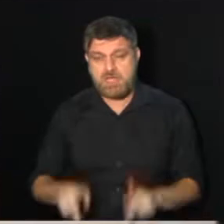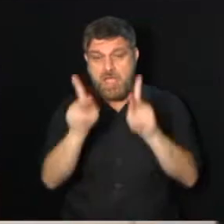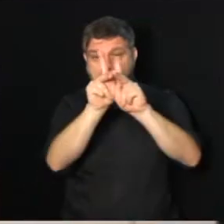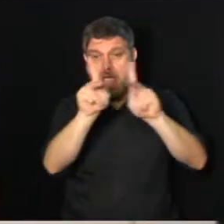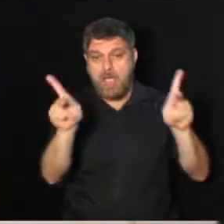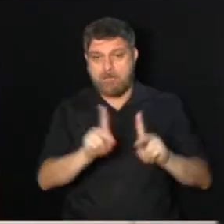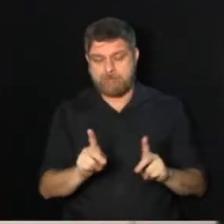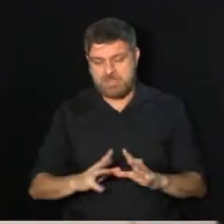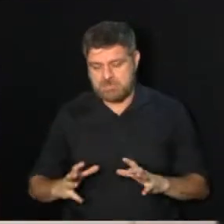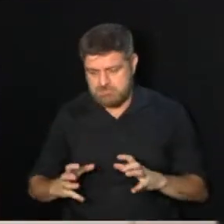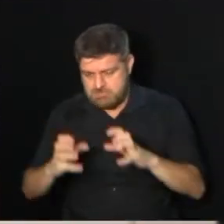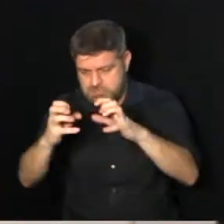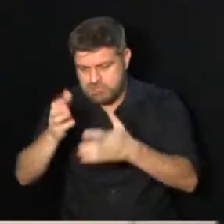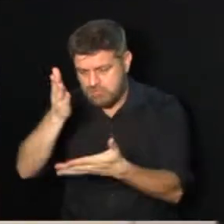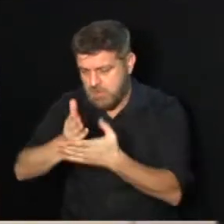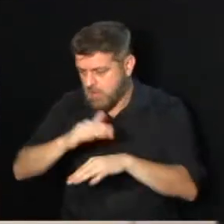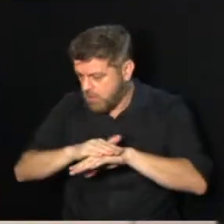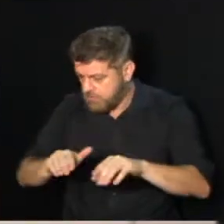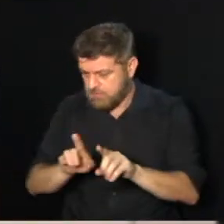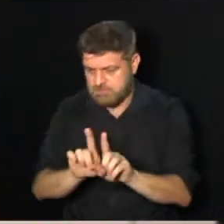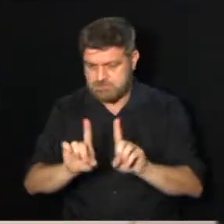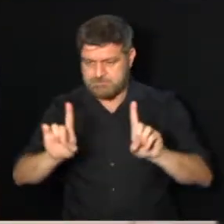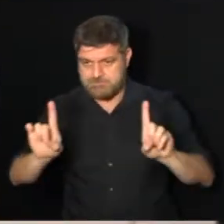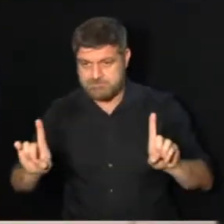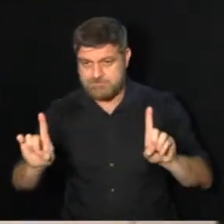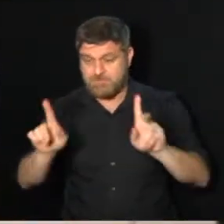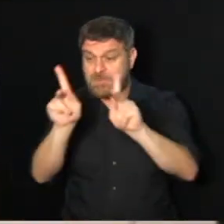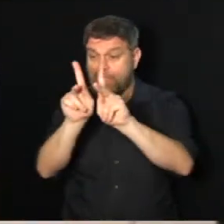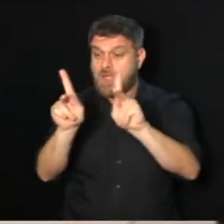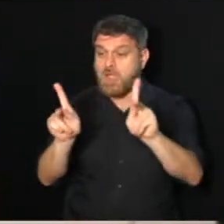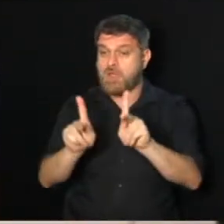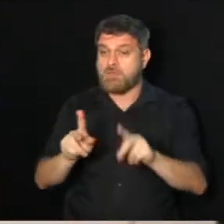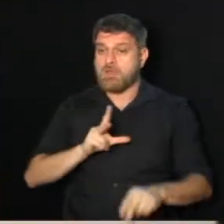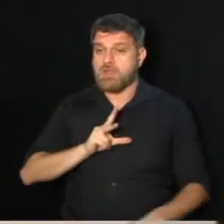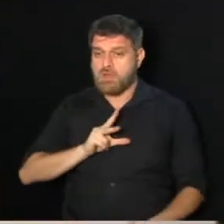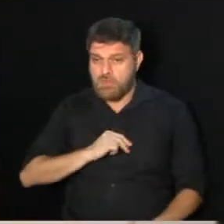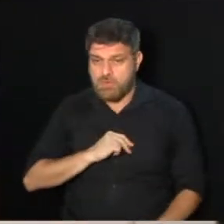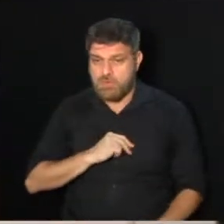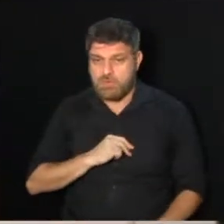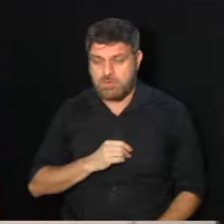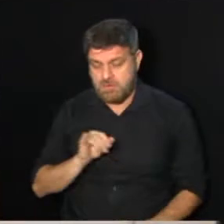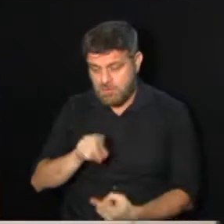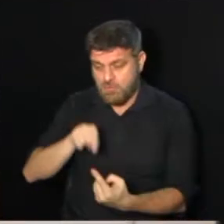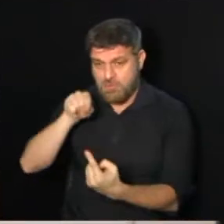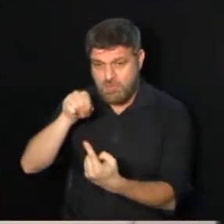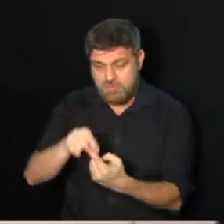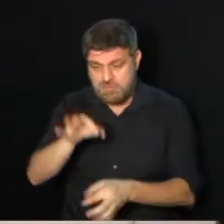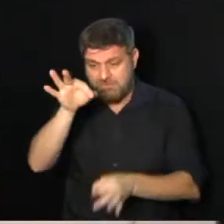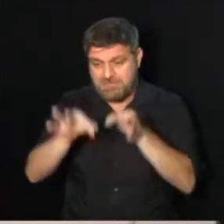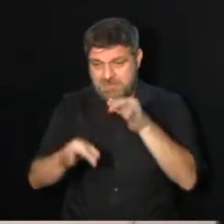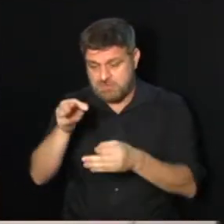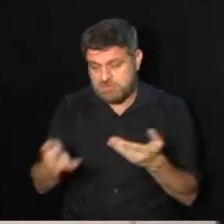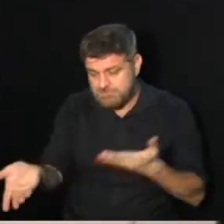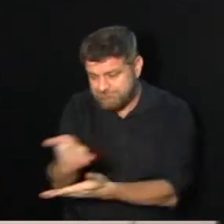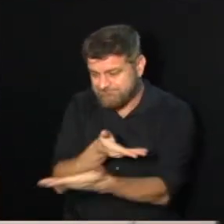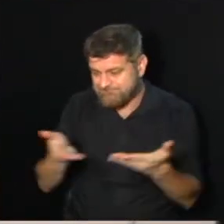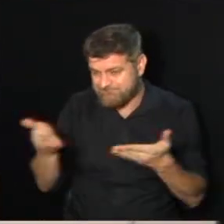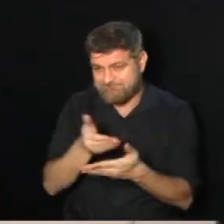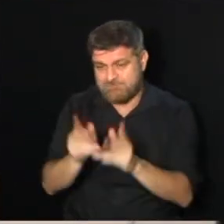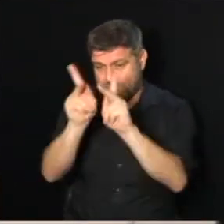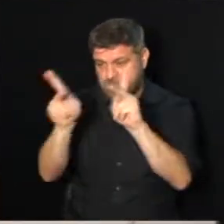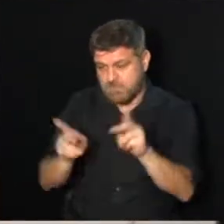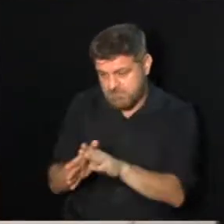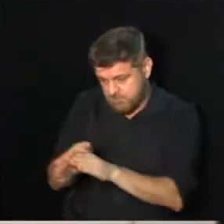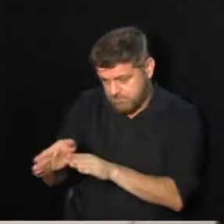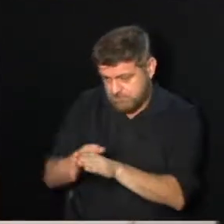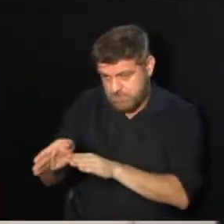dos conflitos. Com certeza, o ideal da justiça restaurativa é um passo importante nessa